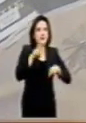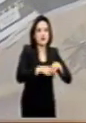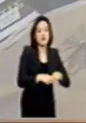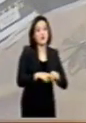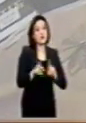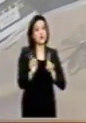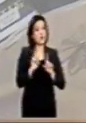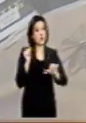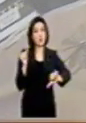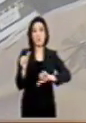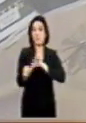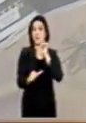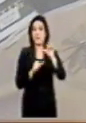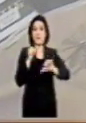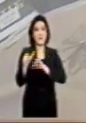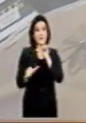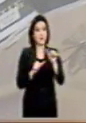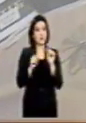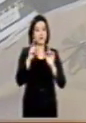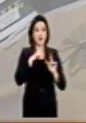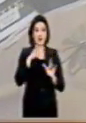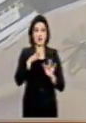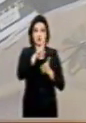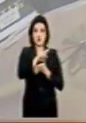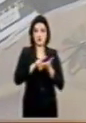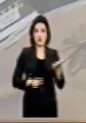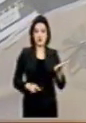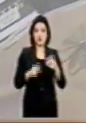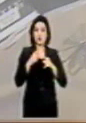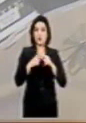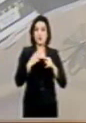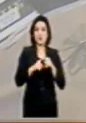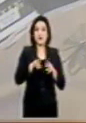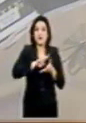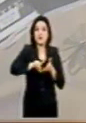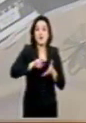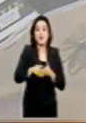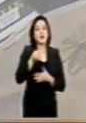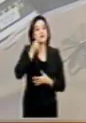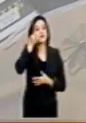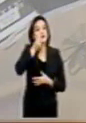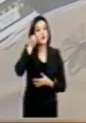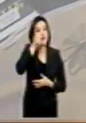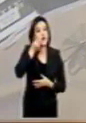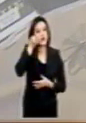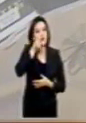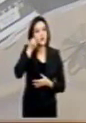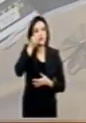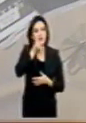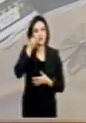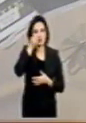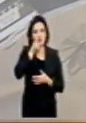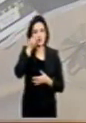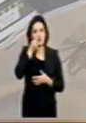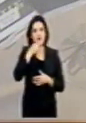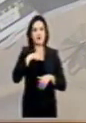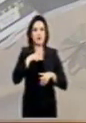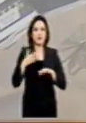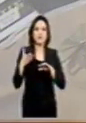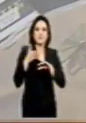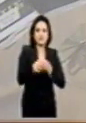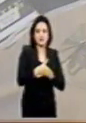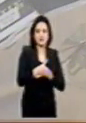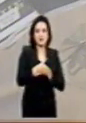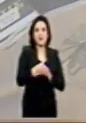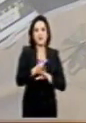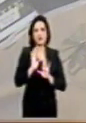aspas, tendo em conta não terem sido senadores da República alcançados pela decisão reclamada, a qual teve